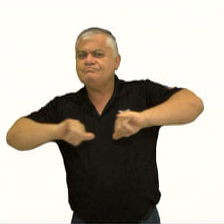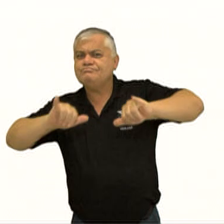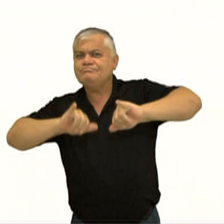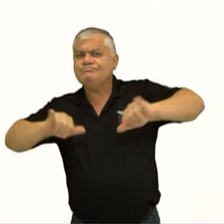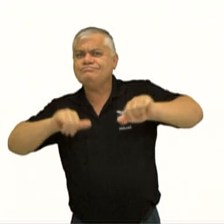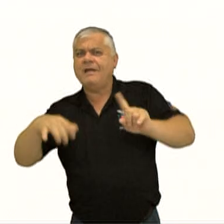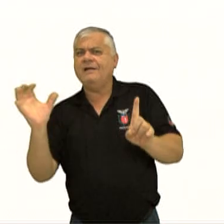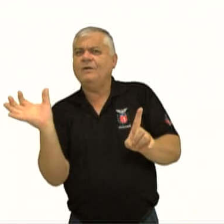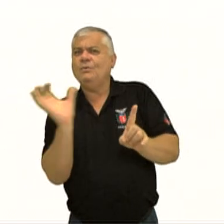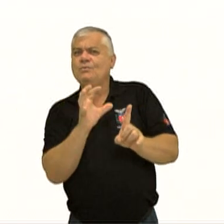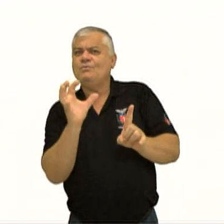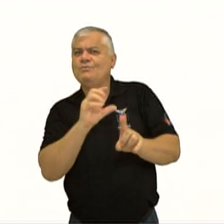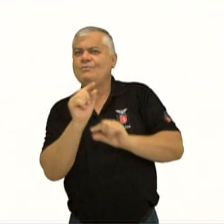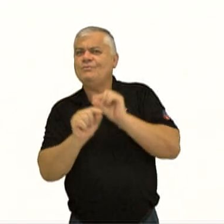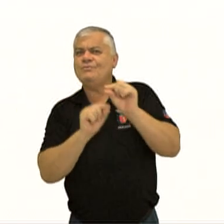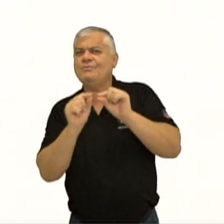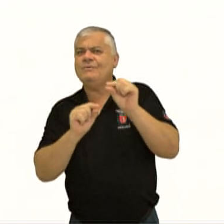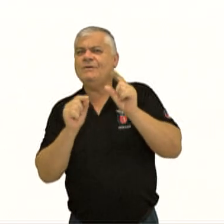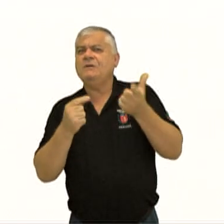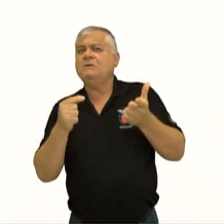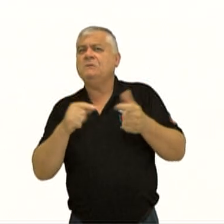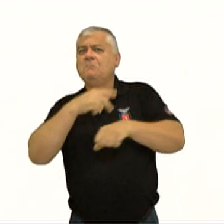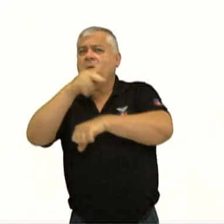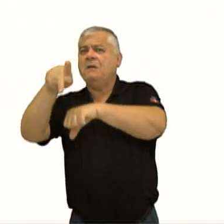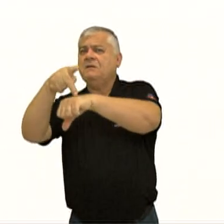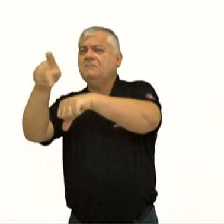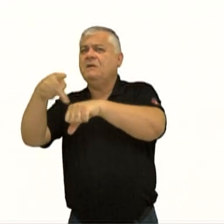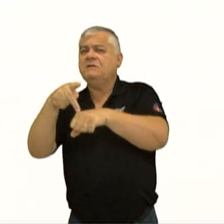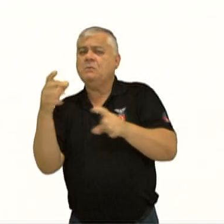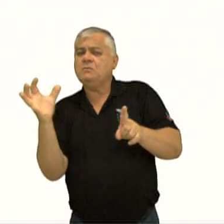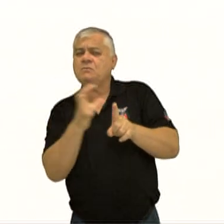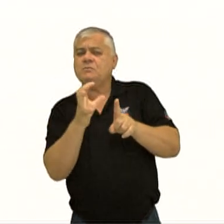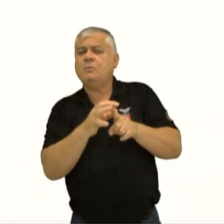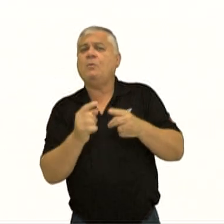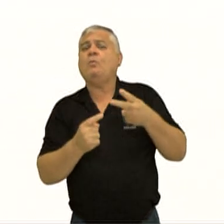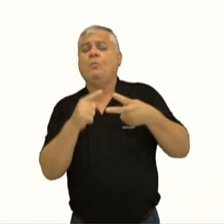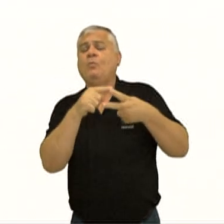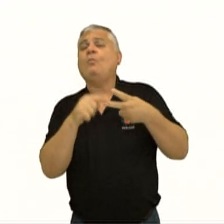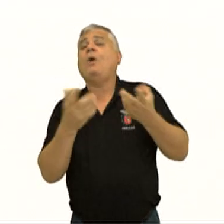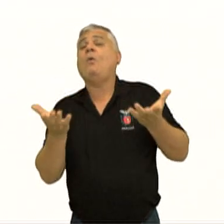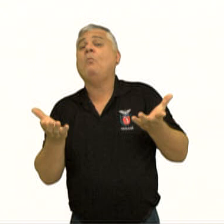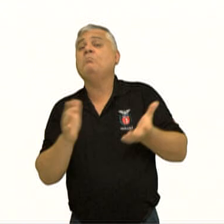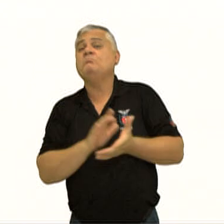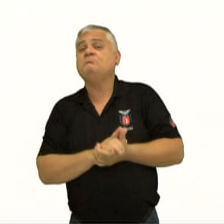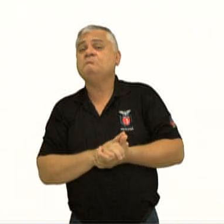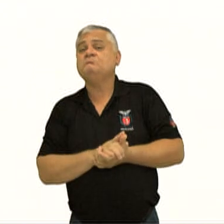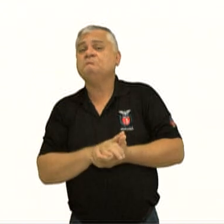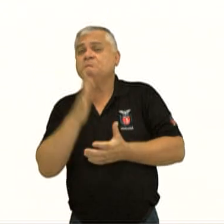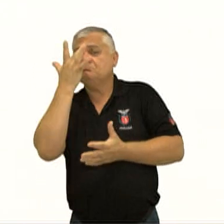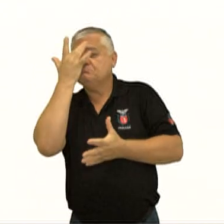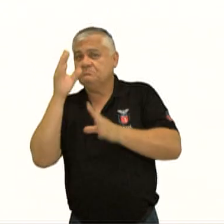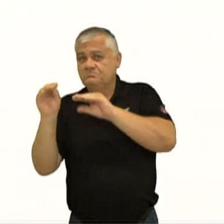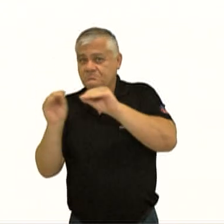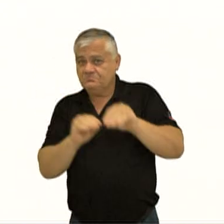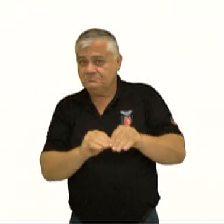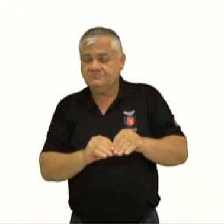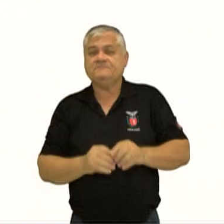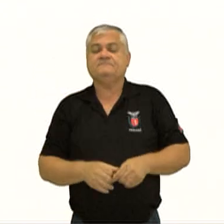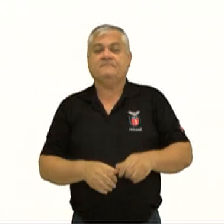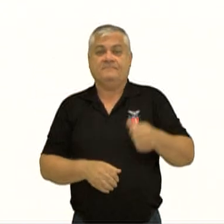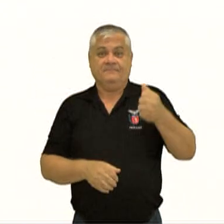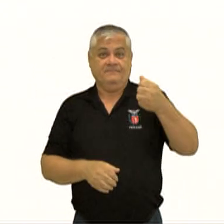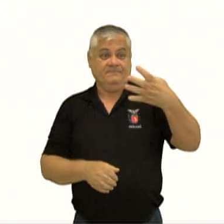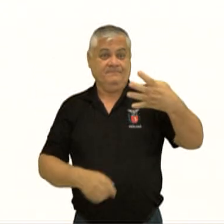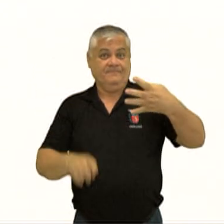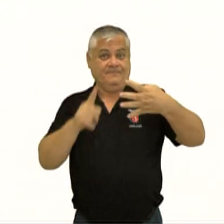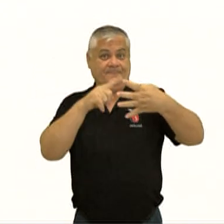forte influência de imigrantes de alguns países. Quais foram esses imigrantes? Letra A. Então, resumindo